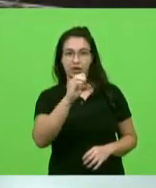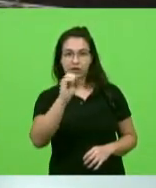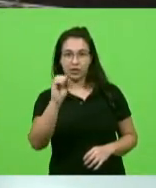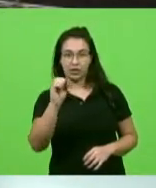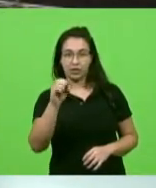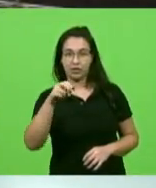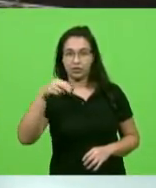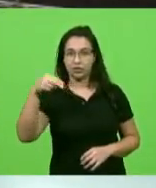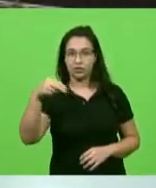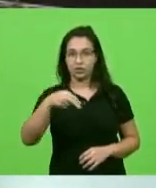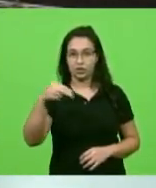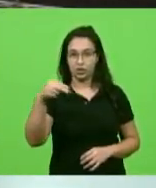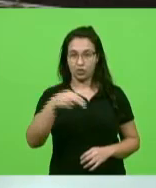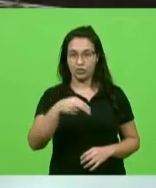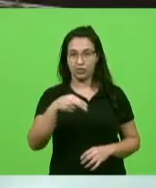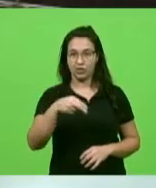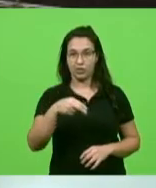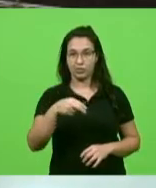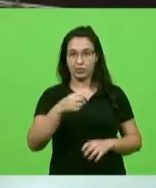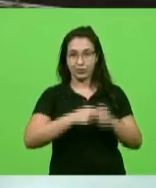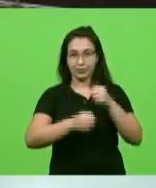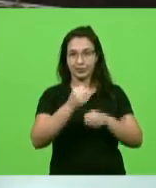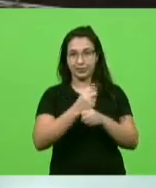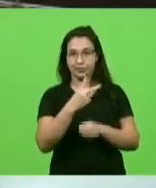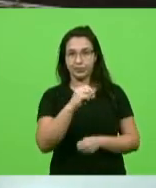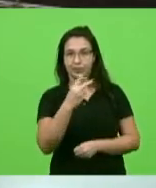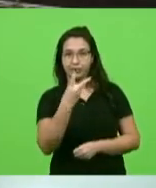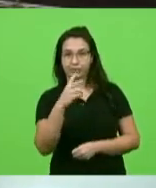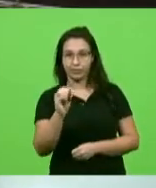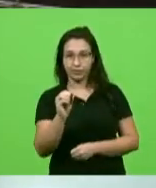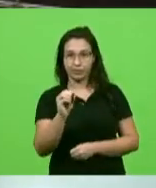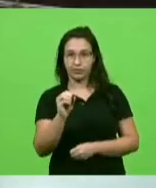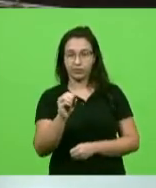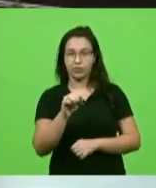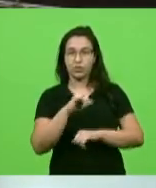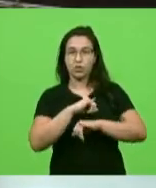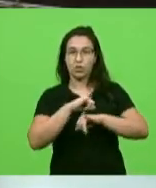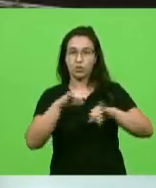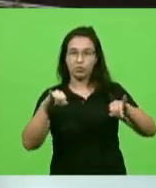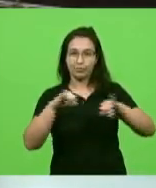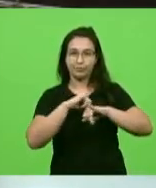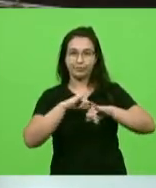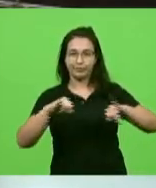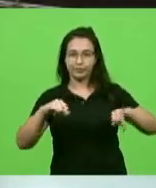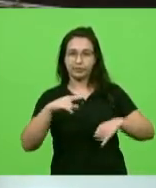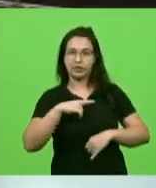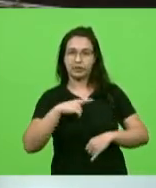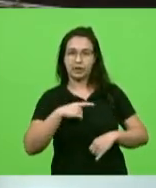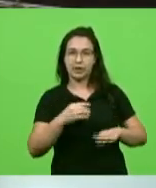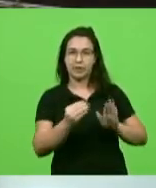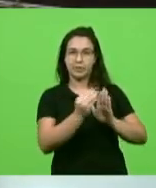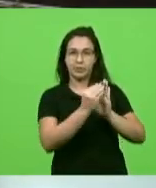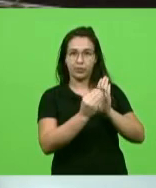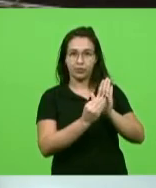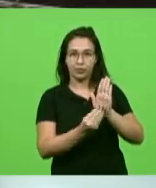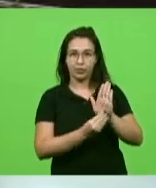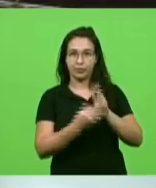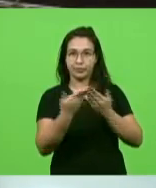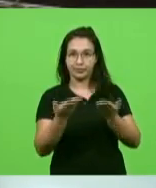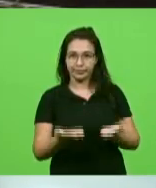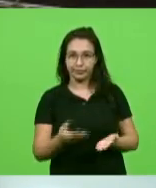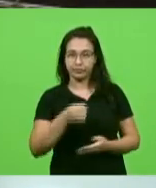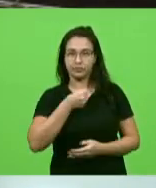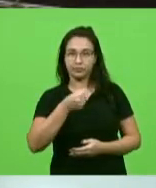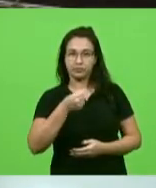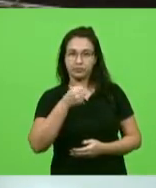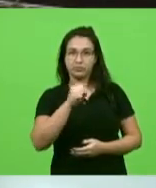em dez de novembro do ano passado em diante das notícias publicadas pela imprensa